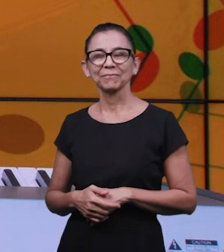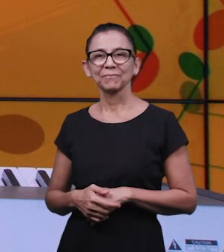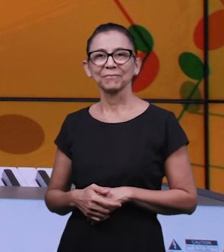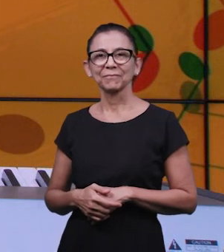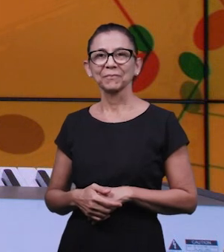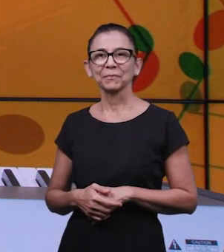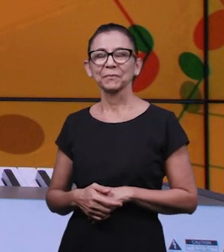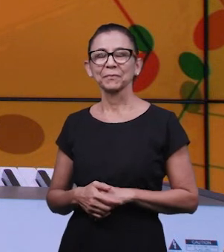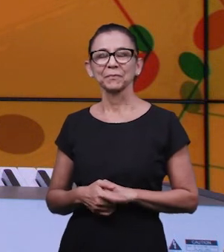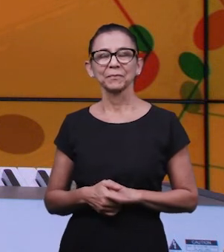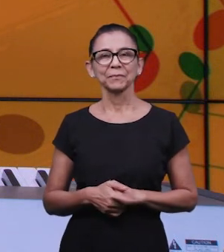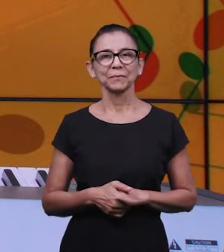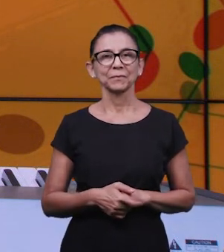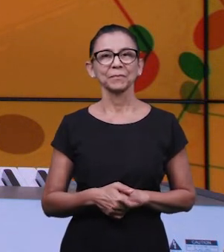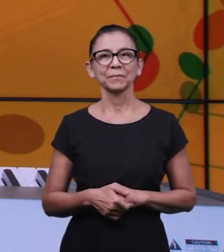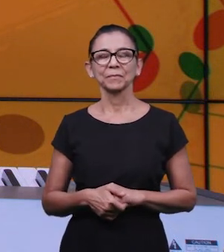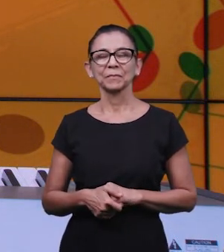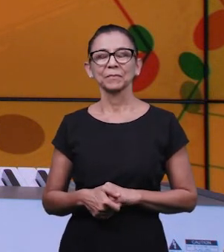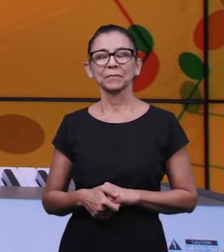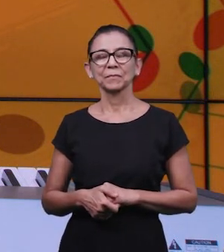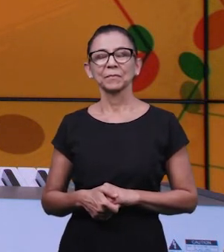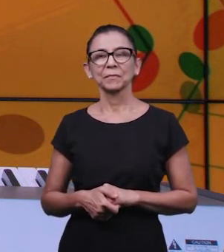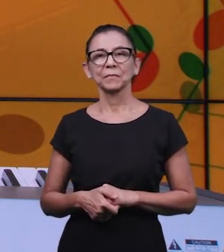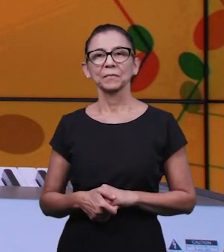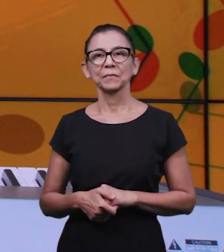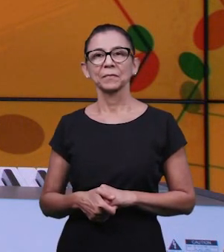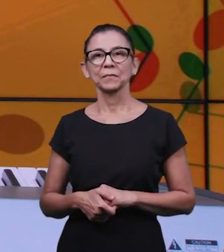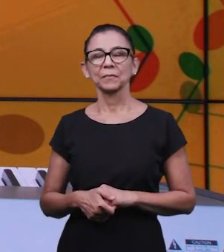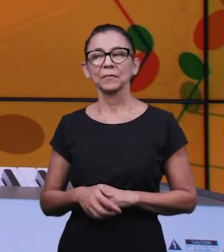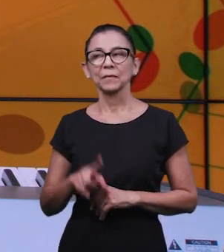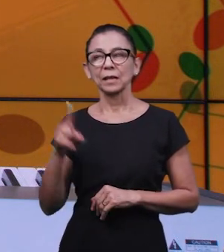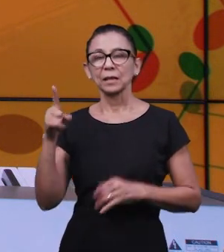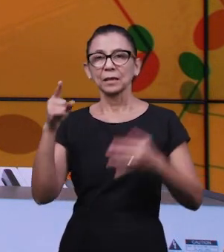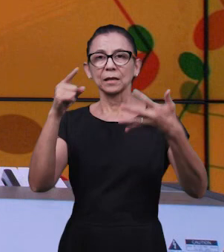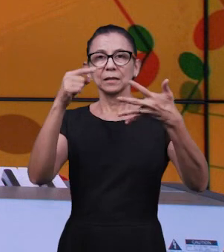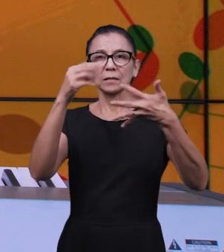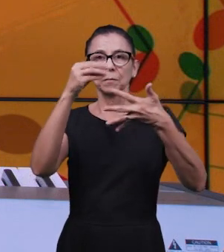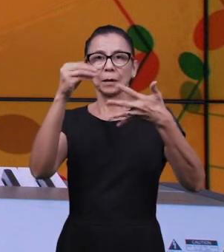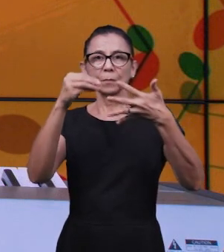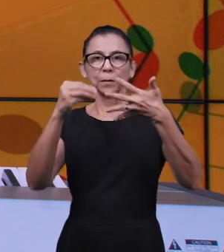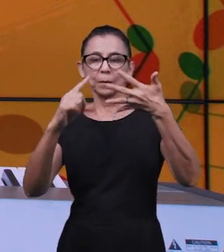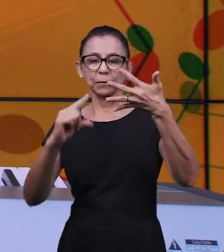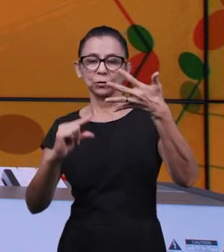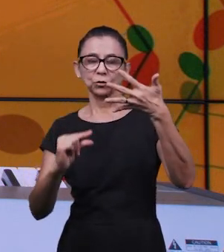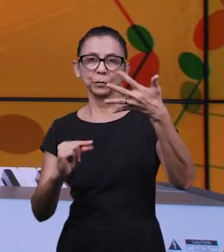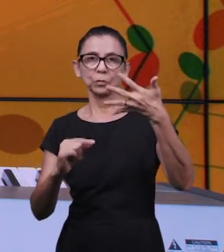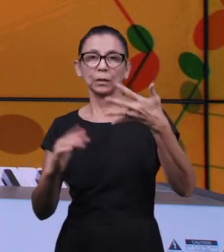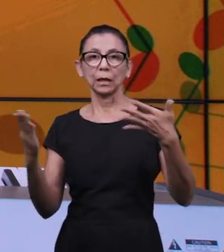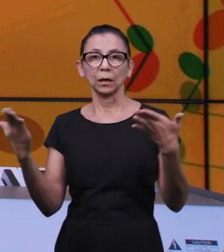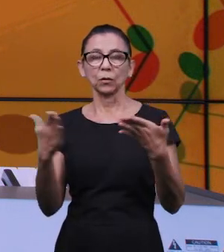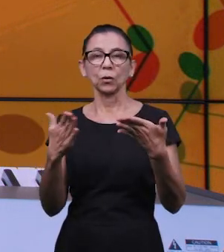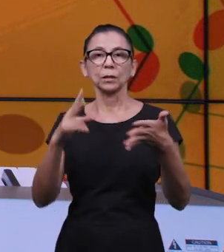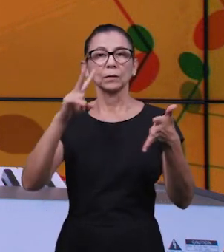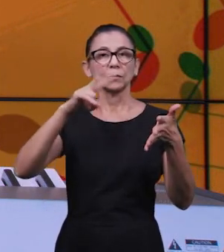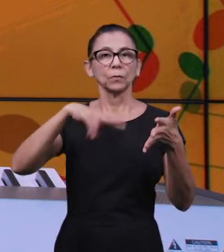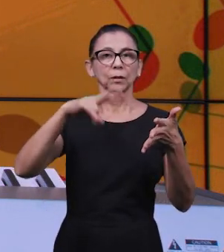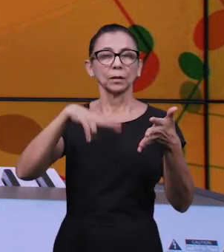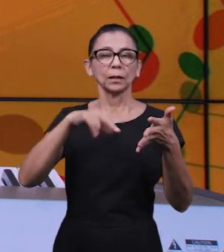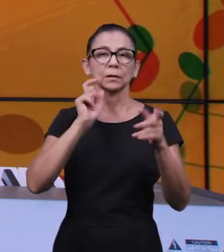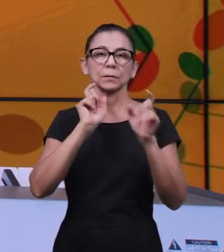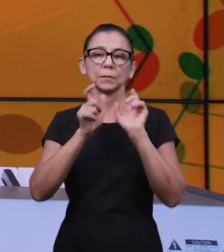3 notas colcheias para um tempo. E olha, tem as passagens que vão facilitar